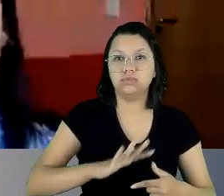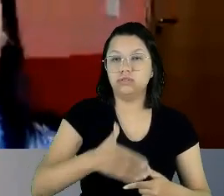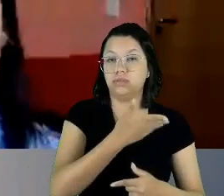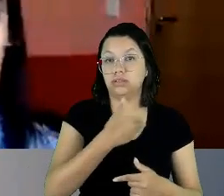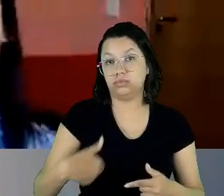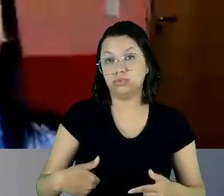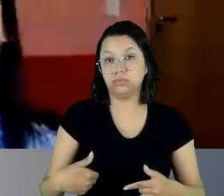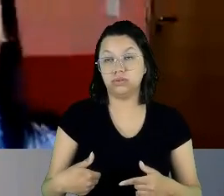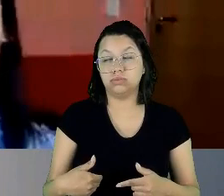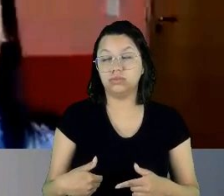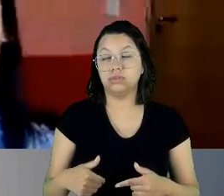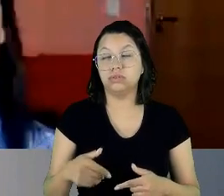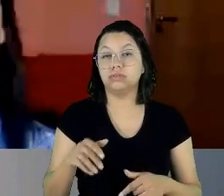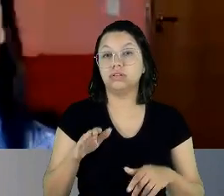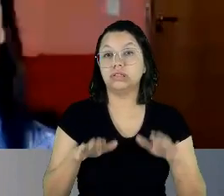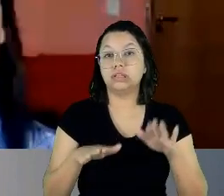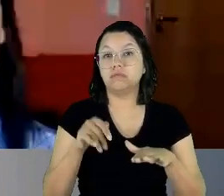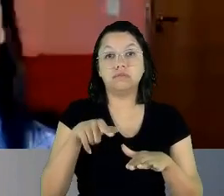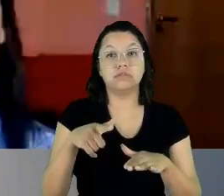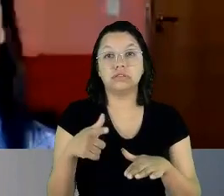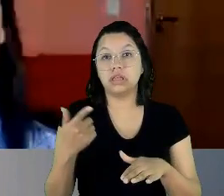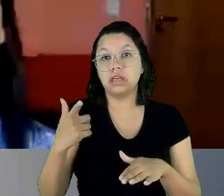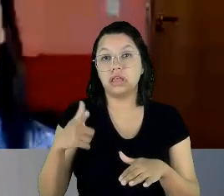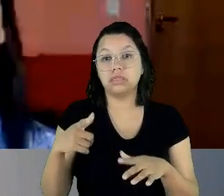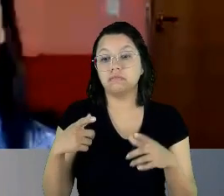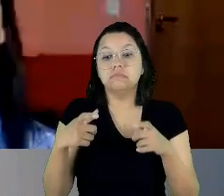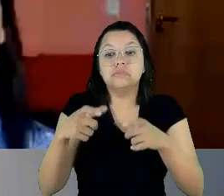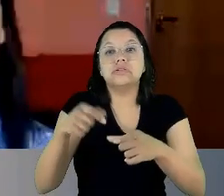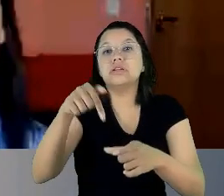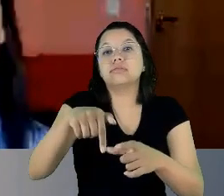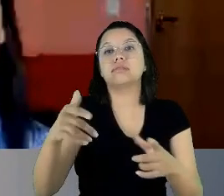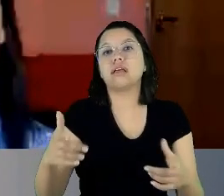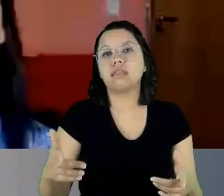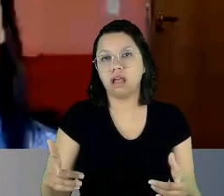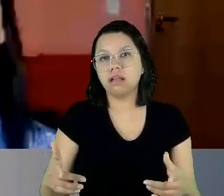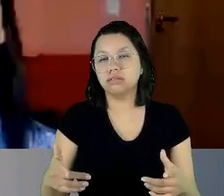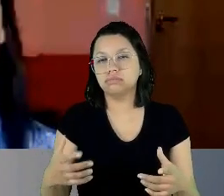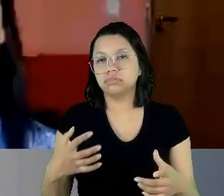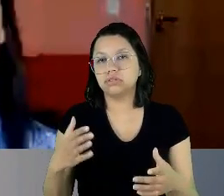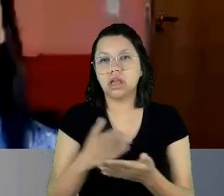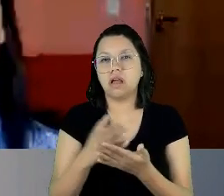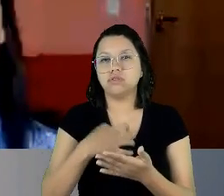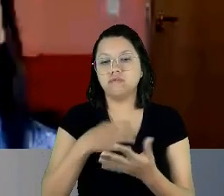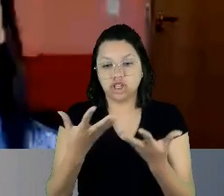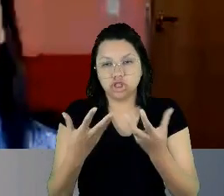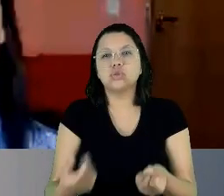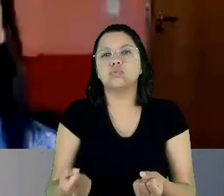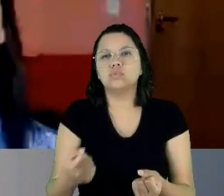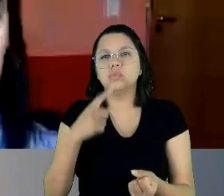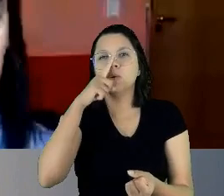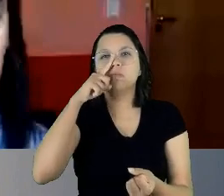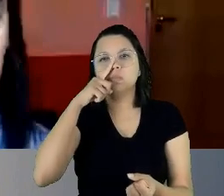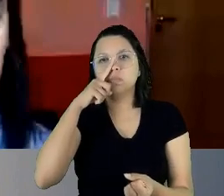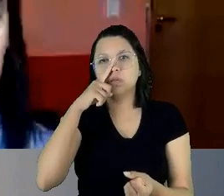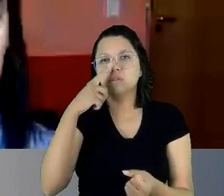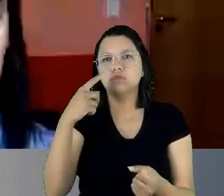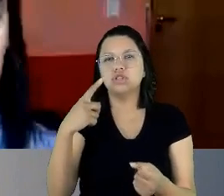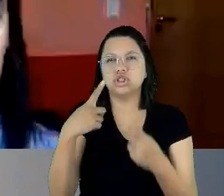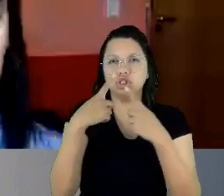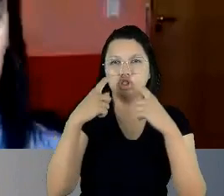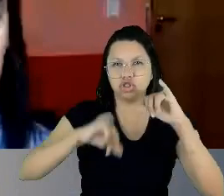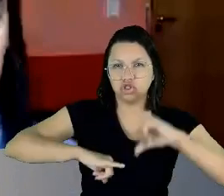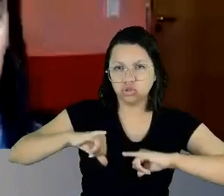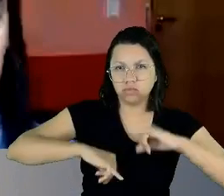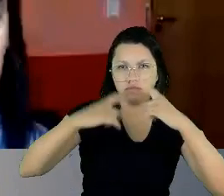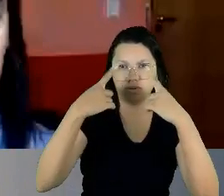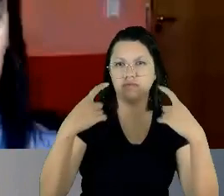público, aquele espaço que talvez você não devesse estar, aquele espaço, enfim, de uma certa forma assumiu o risco de sofrer essa violência. E